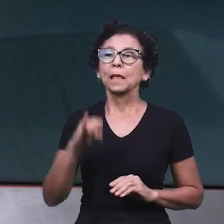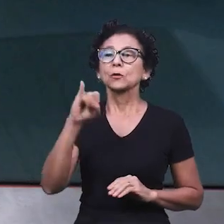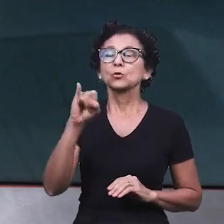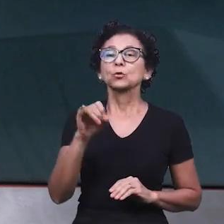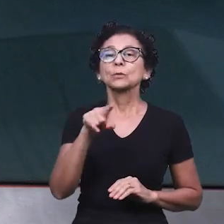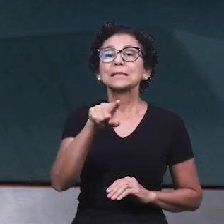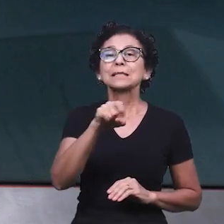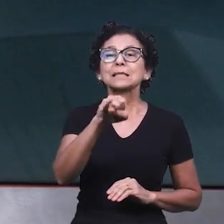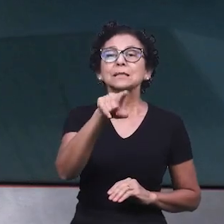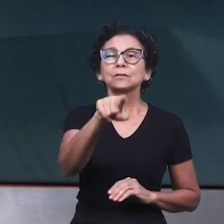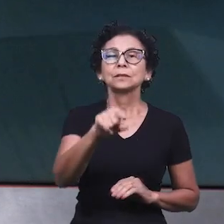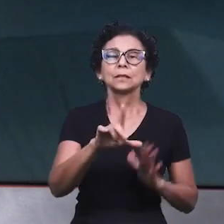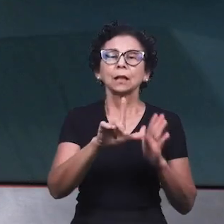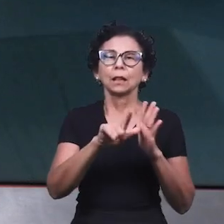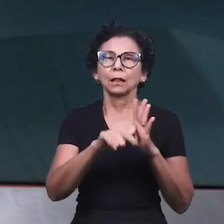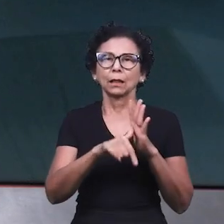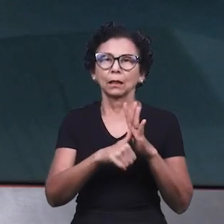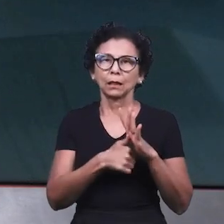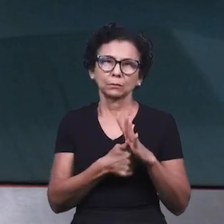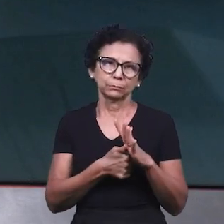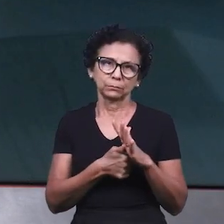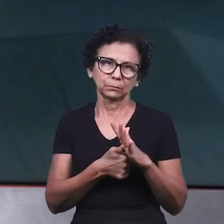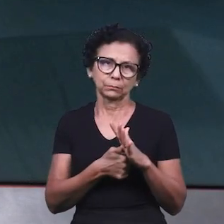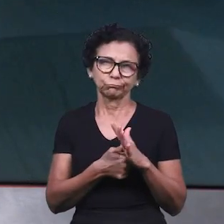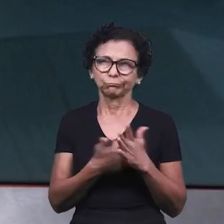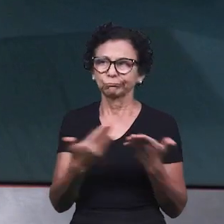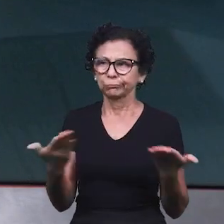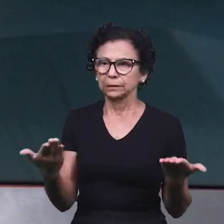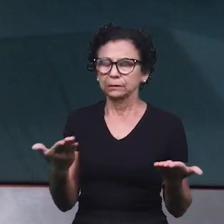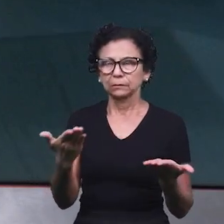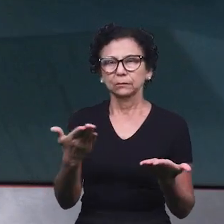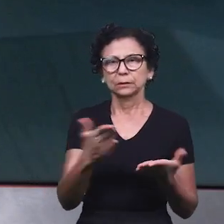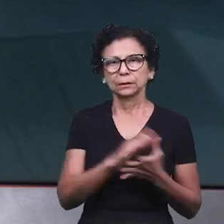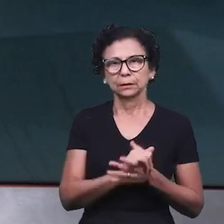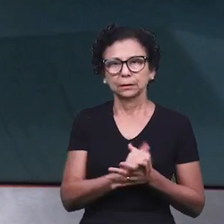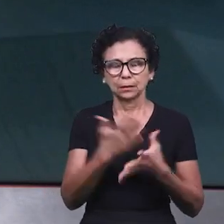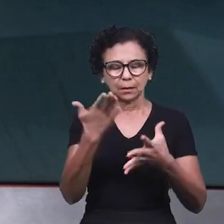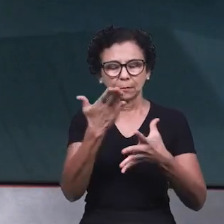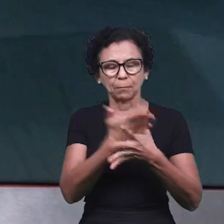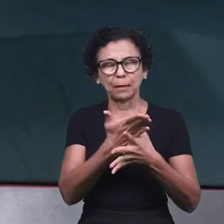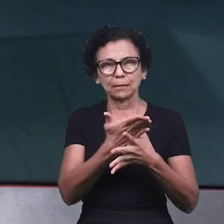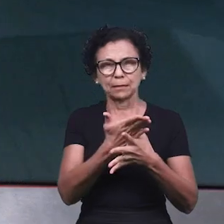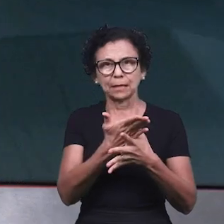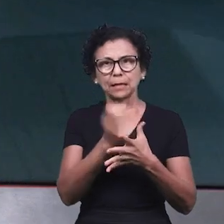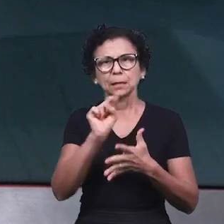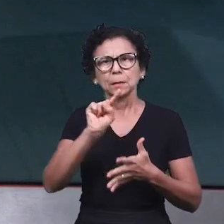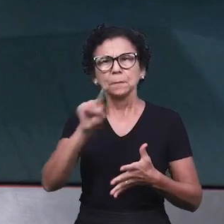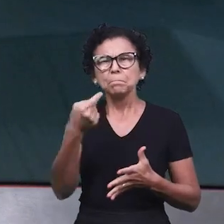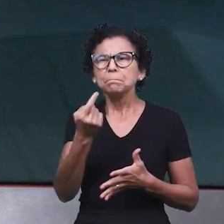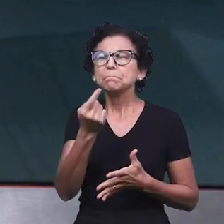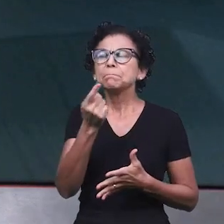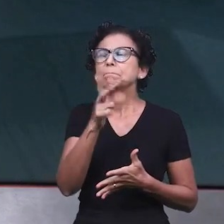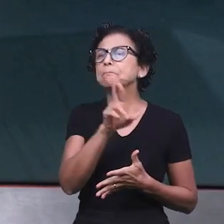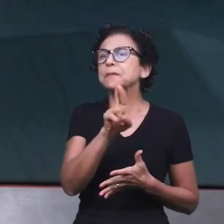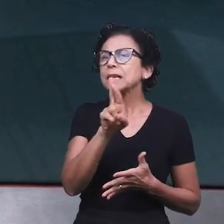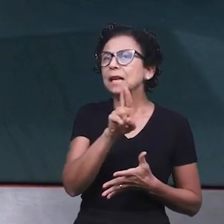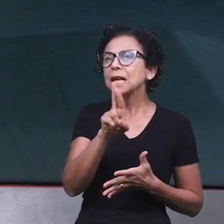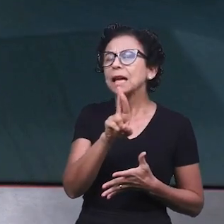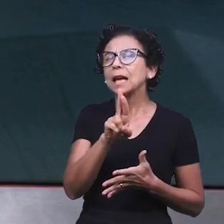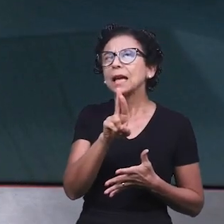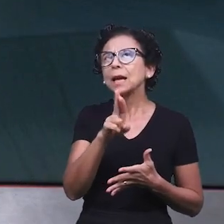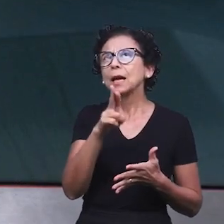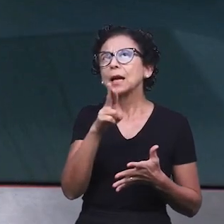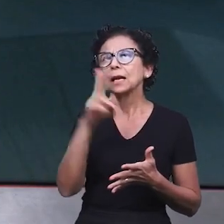coloca-se juros por atraso. Então, você tem uma prestação de R$1.000